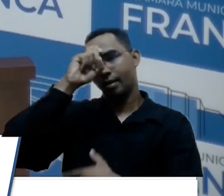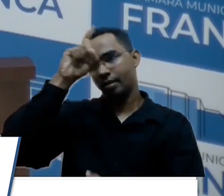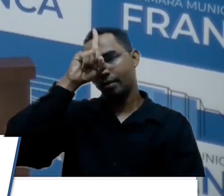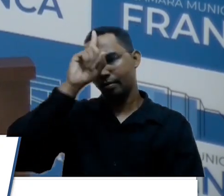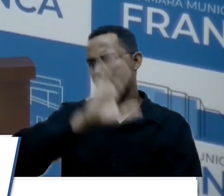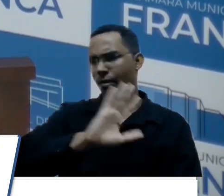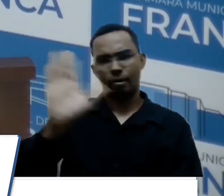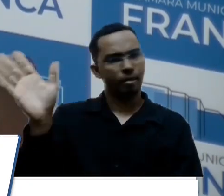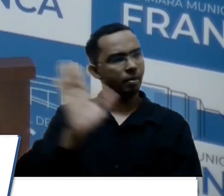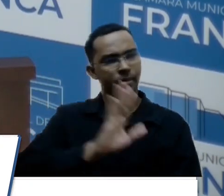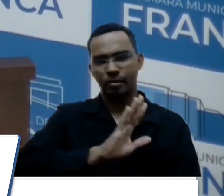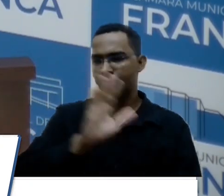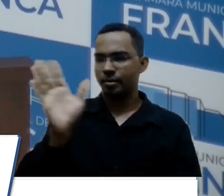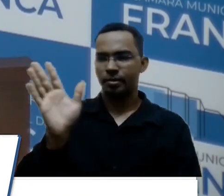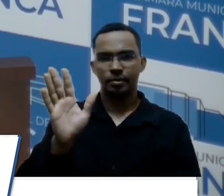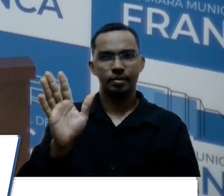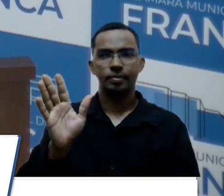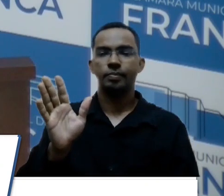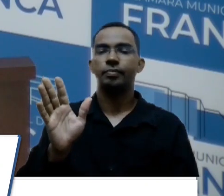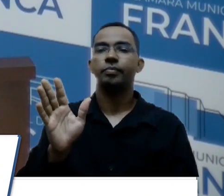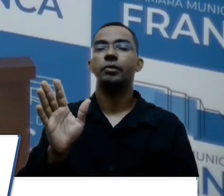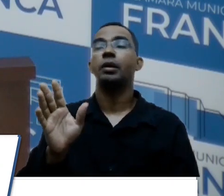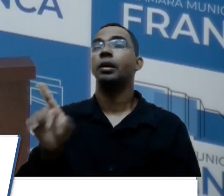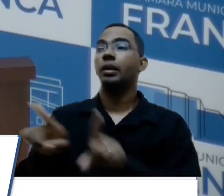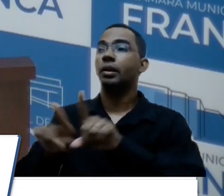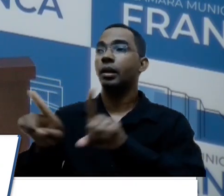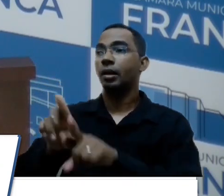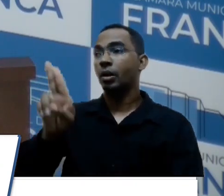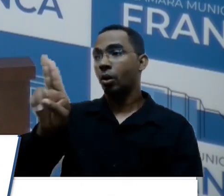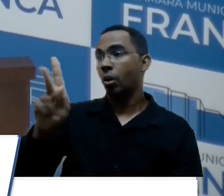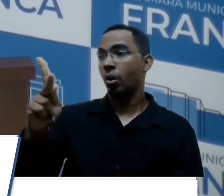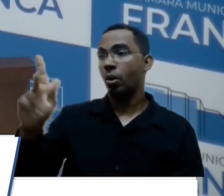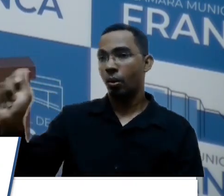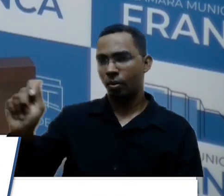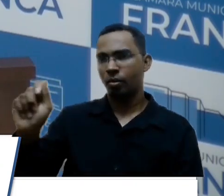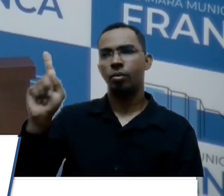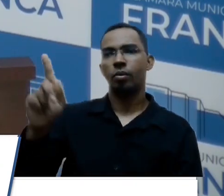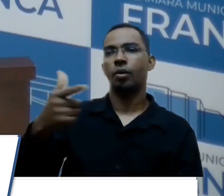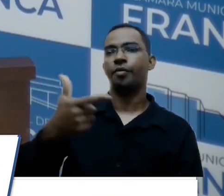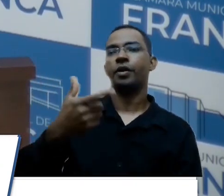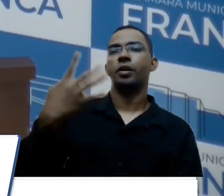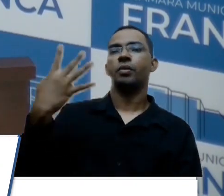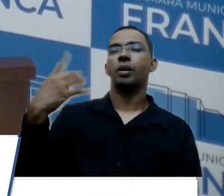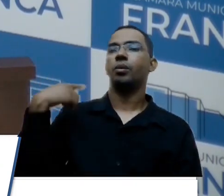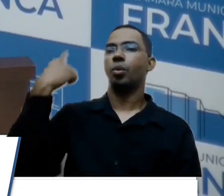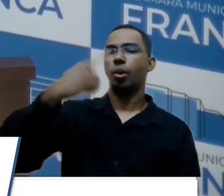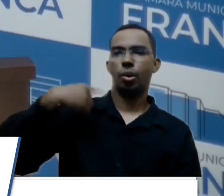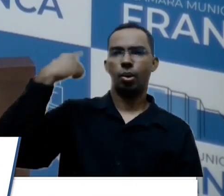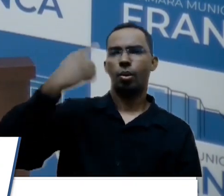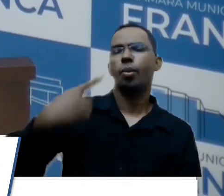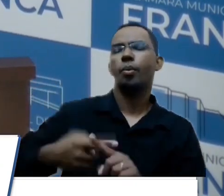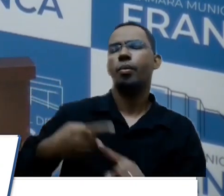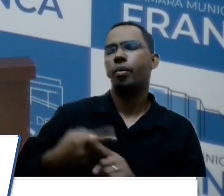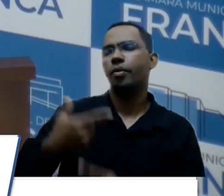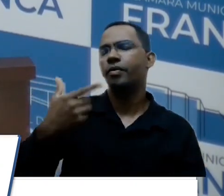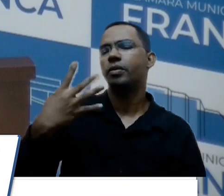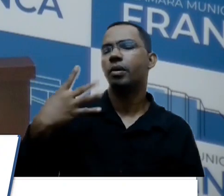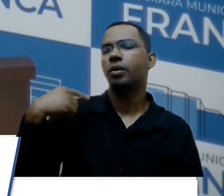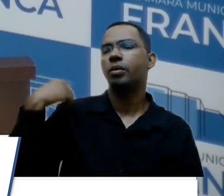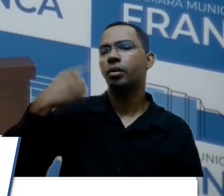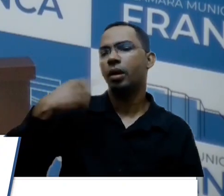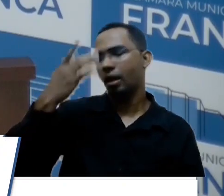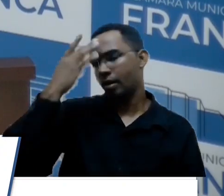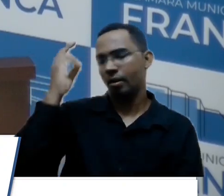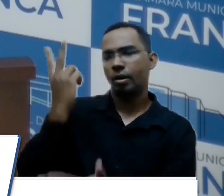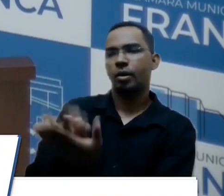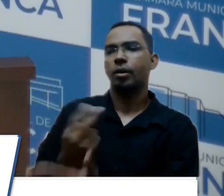recebe. E a UPA chama UPA 24 horas. Por que, que é 24 horas? Porque o paciente não pode ficar mais